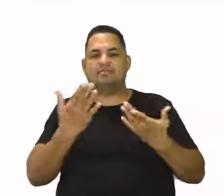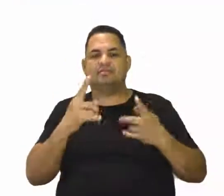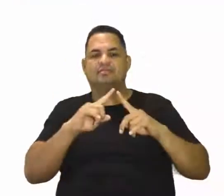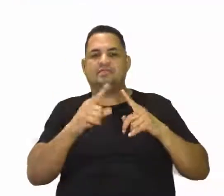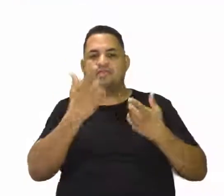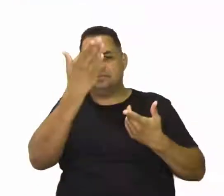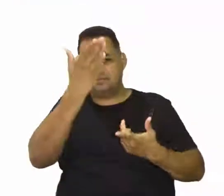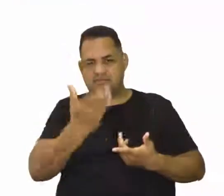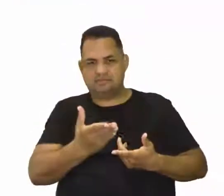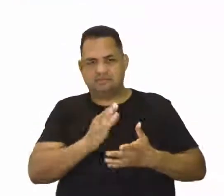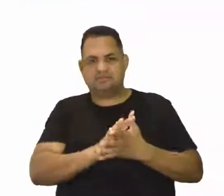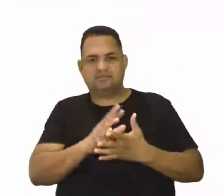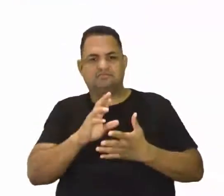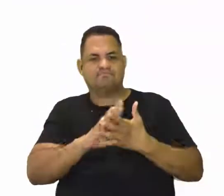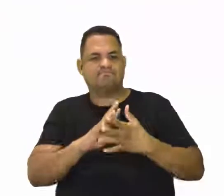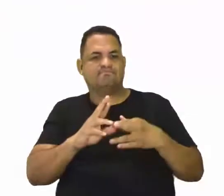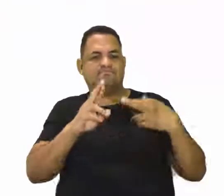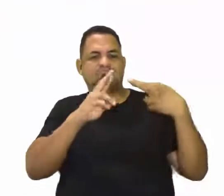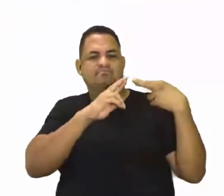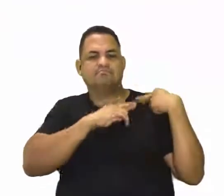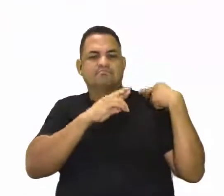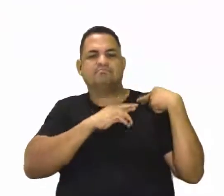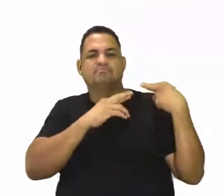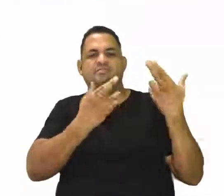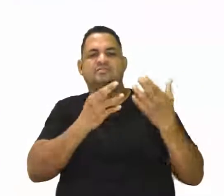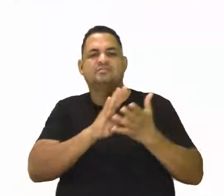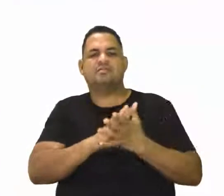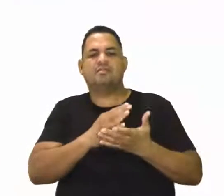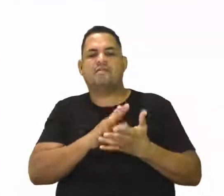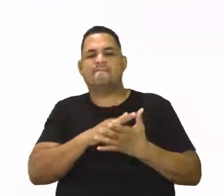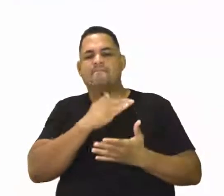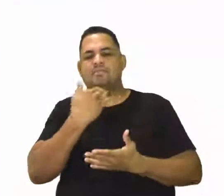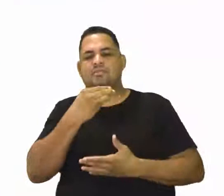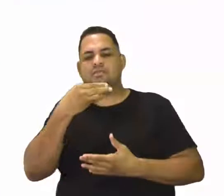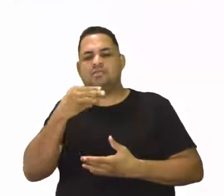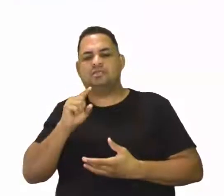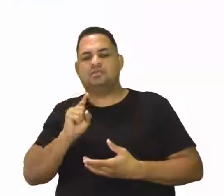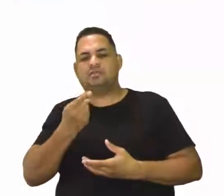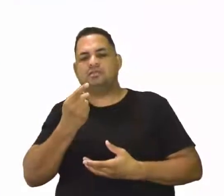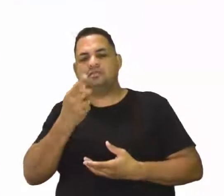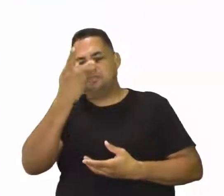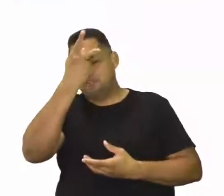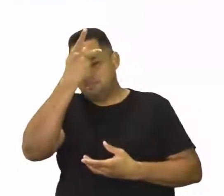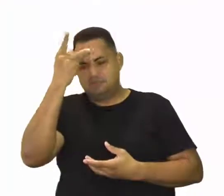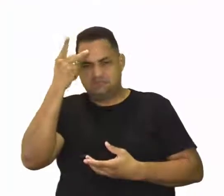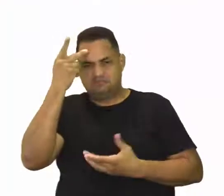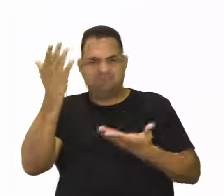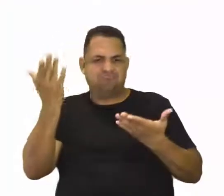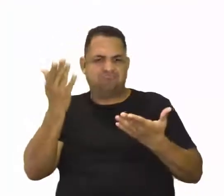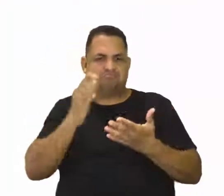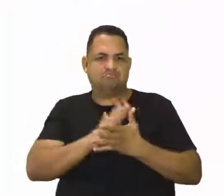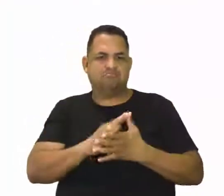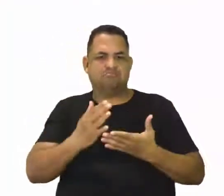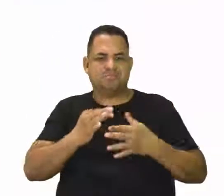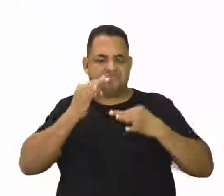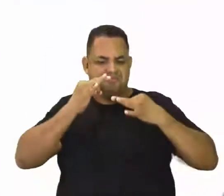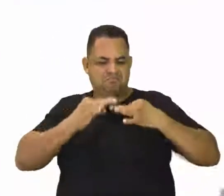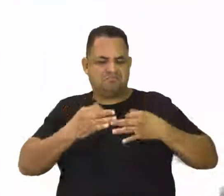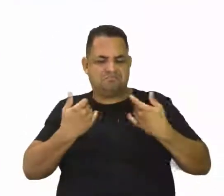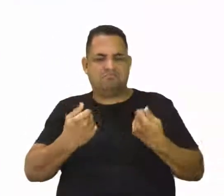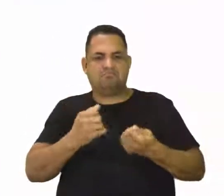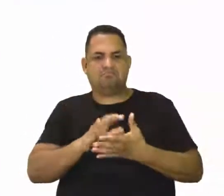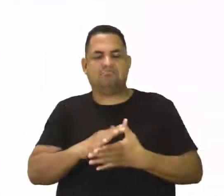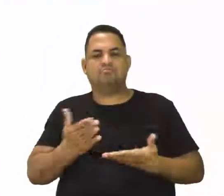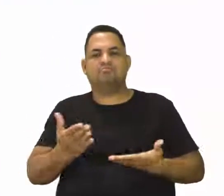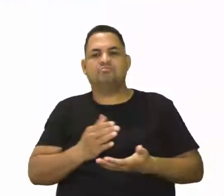mas esse cara que foi responsável pela morte de quase 3 mil pessoas inocente era uma hora que abacaxi